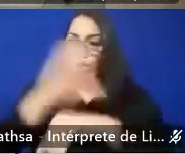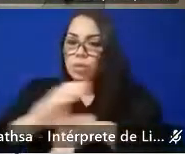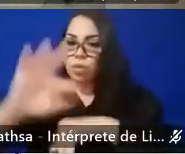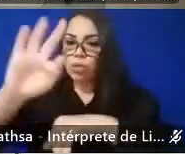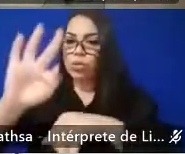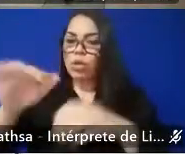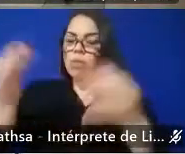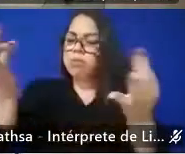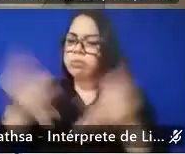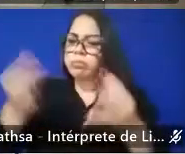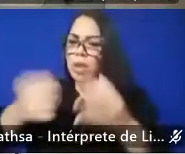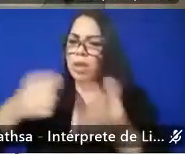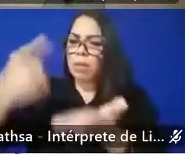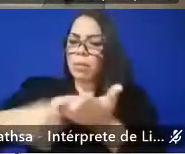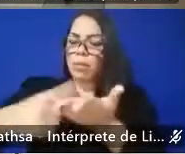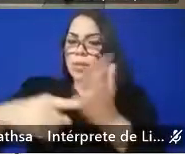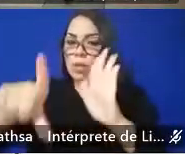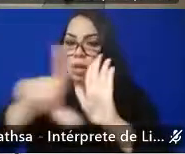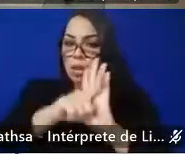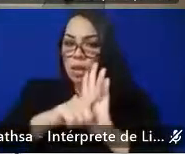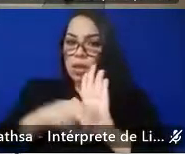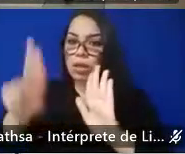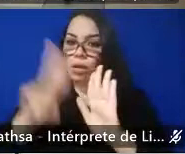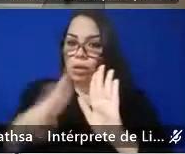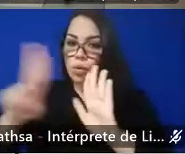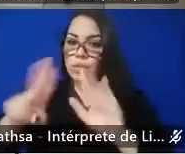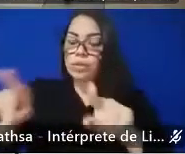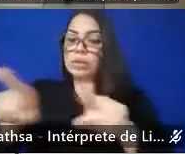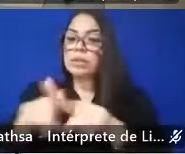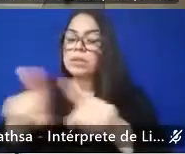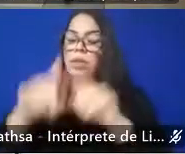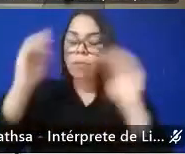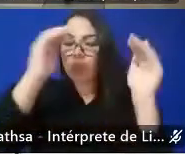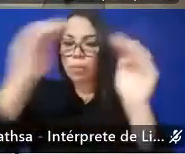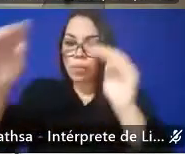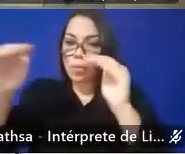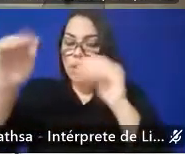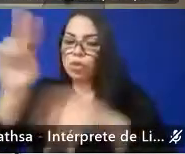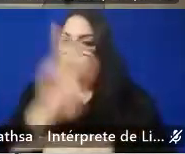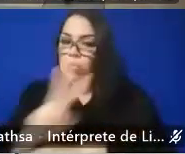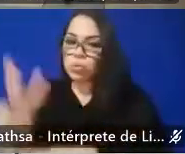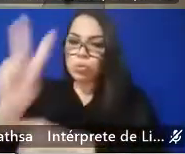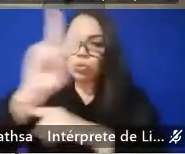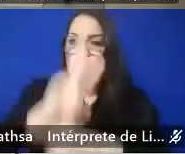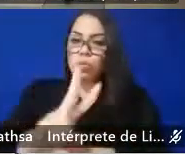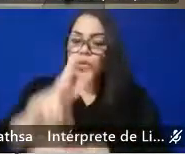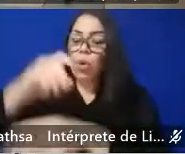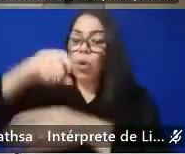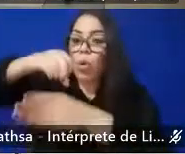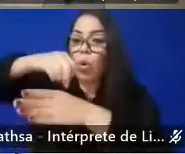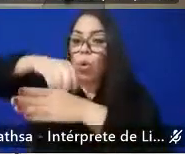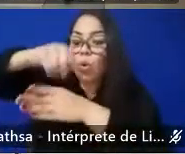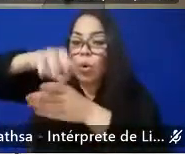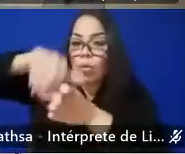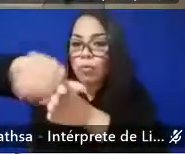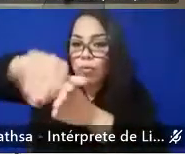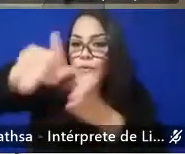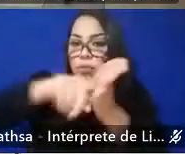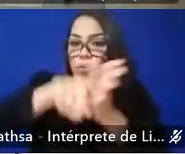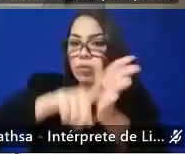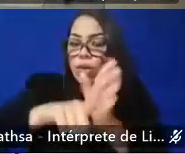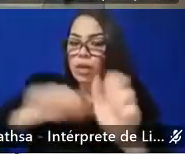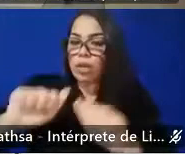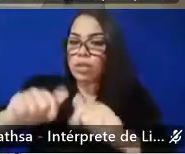de leis exercendo corrente de elo o número de orientar e fiscalizar as atividades funcionais